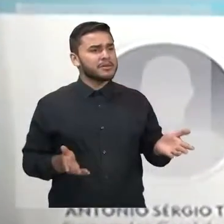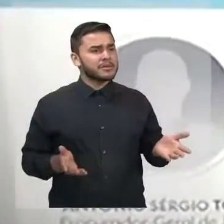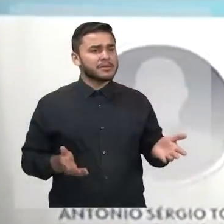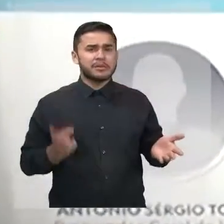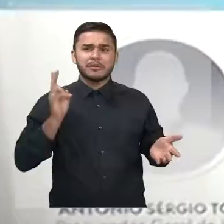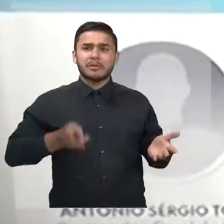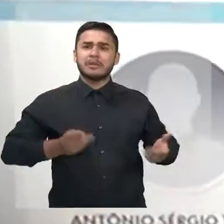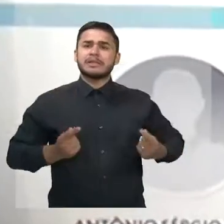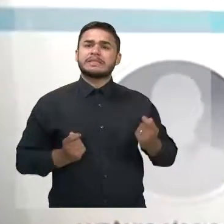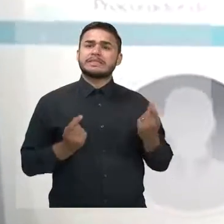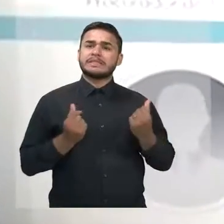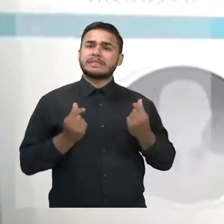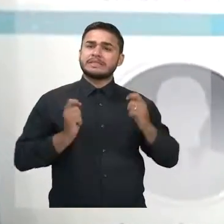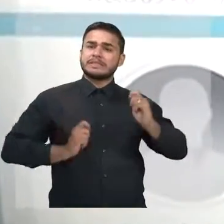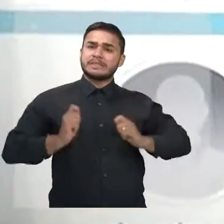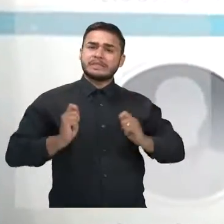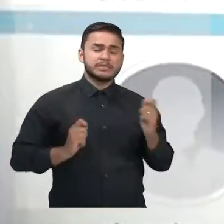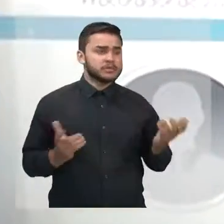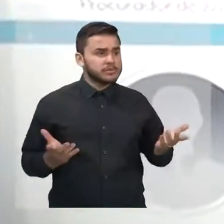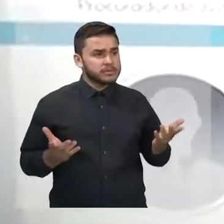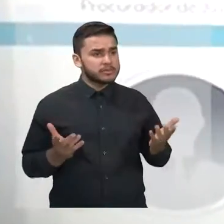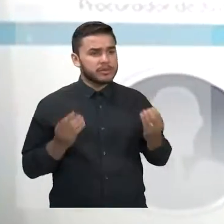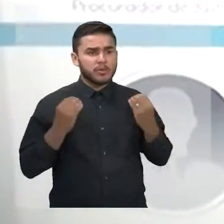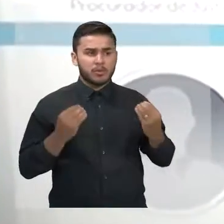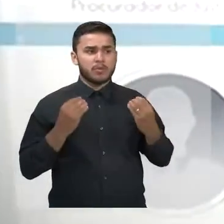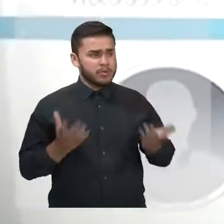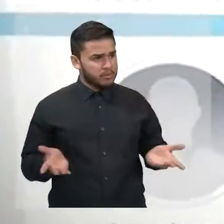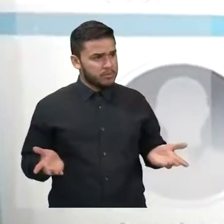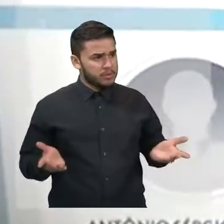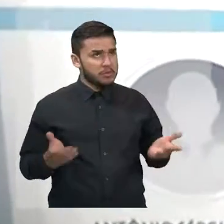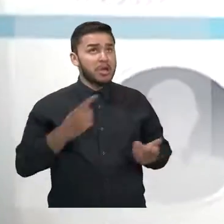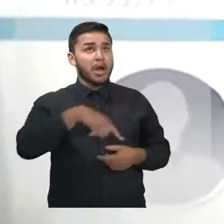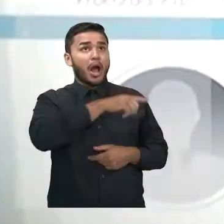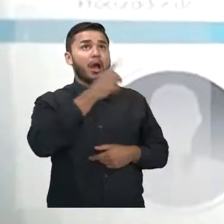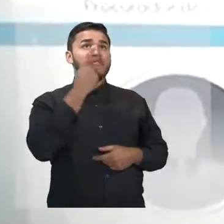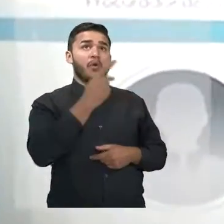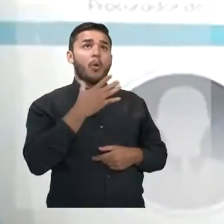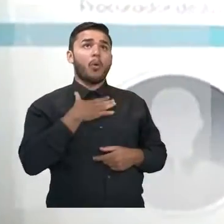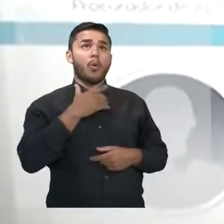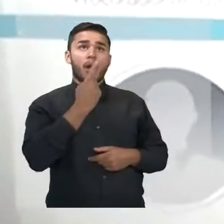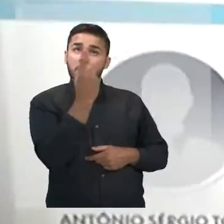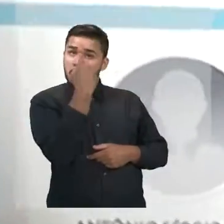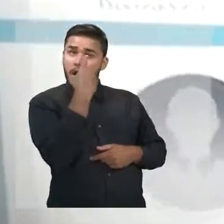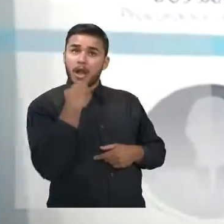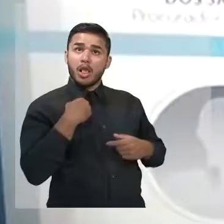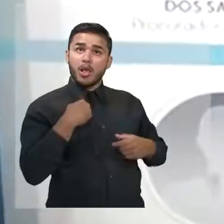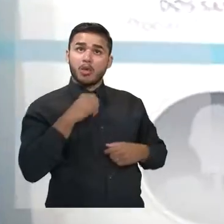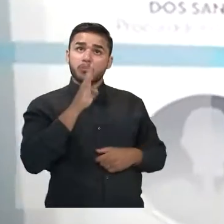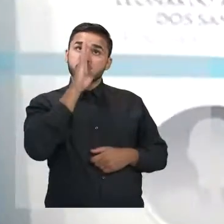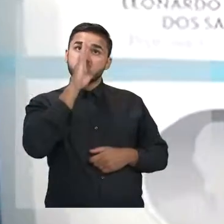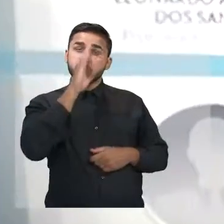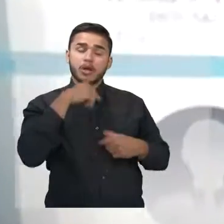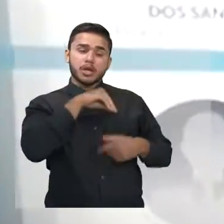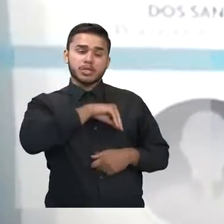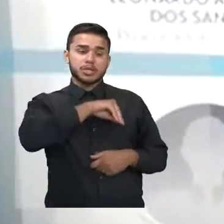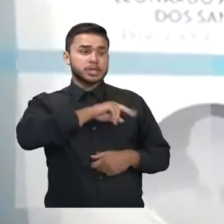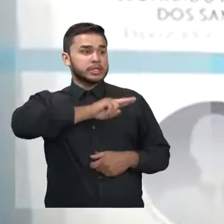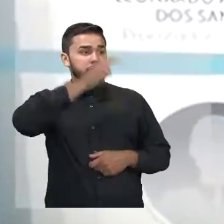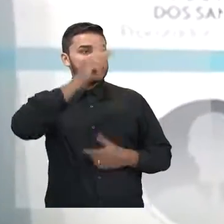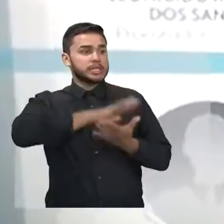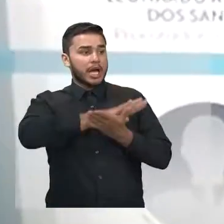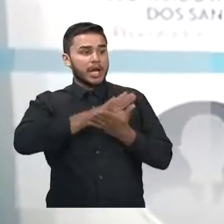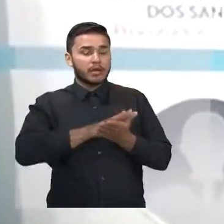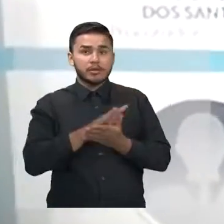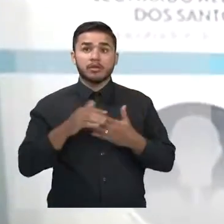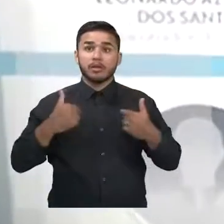miséria aí, ainda sob ameaça de não termos aumentos. Eu estou fazendo minha parte. Eu estou deixando de